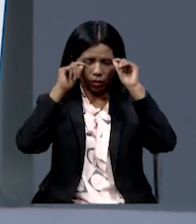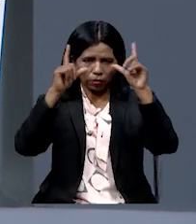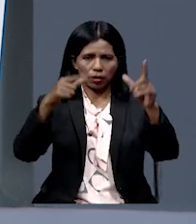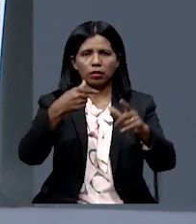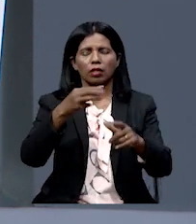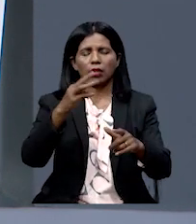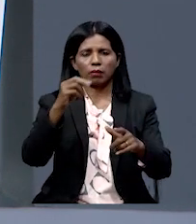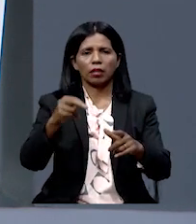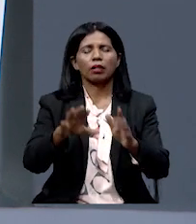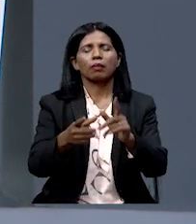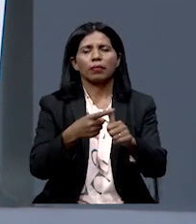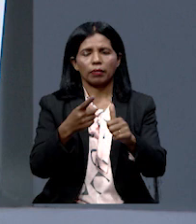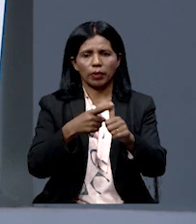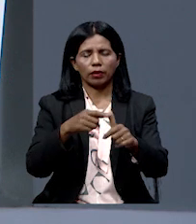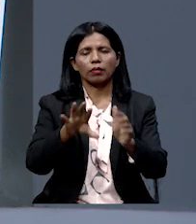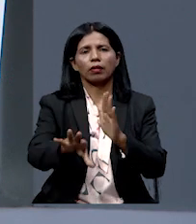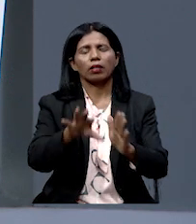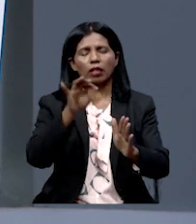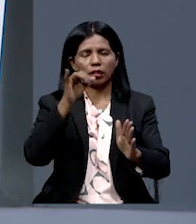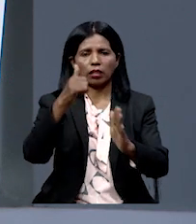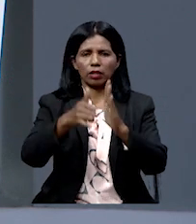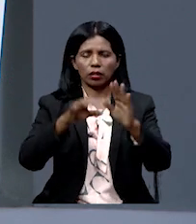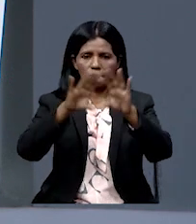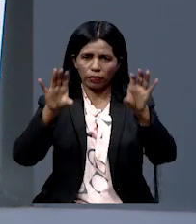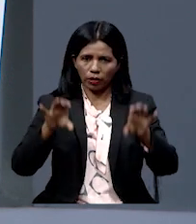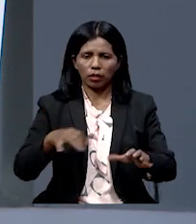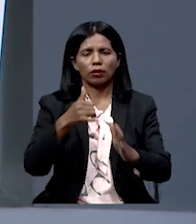mak primeiro hetan reconhecimento ida ne